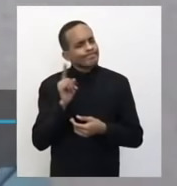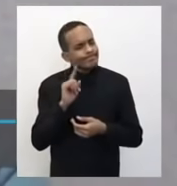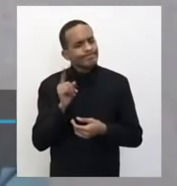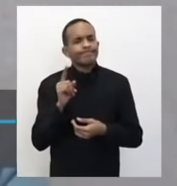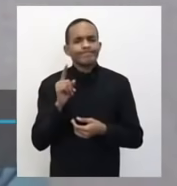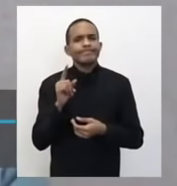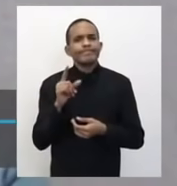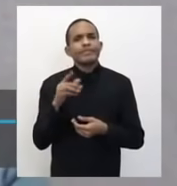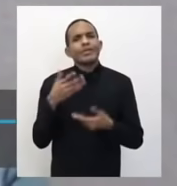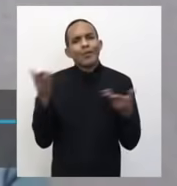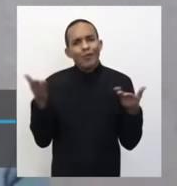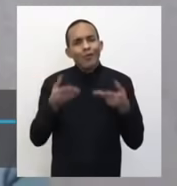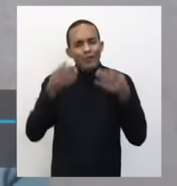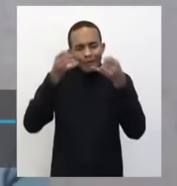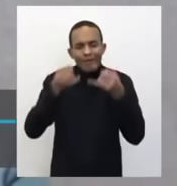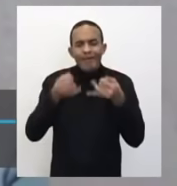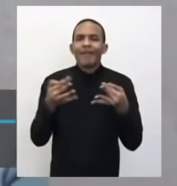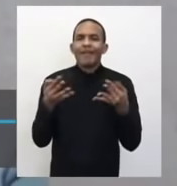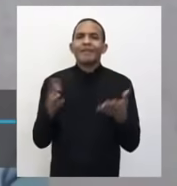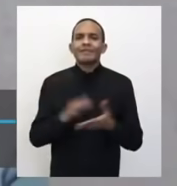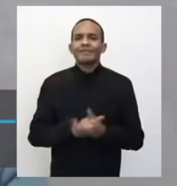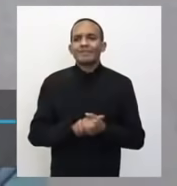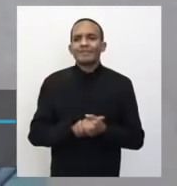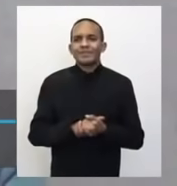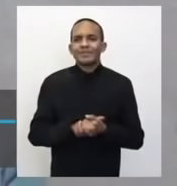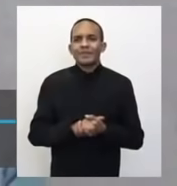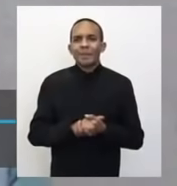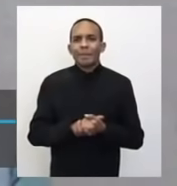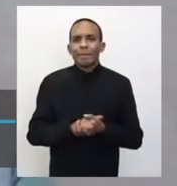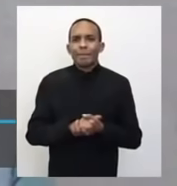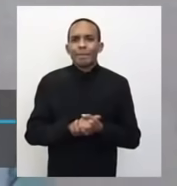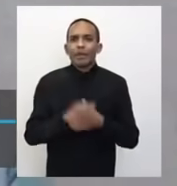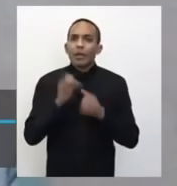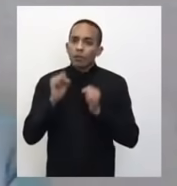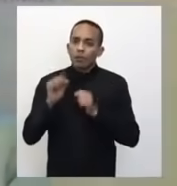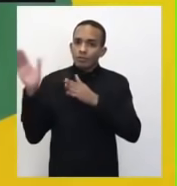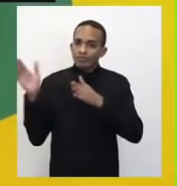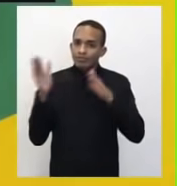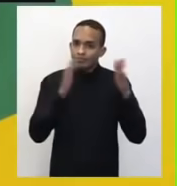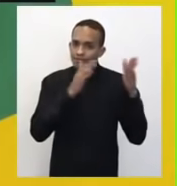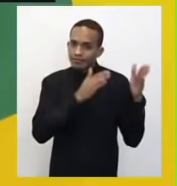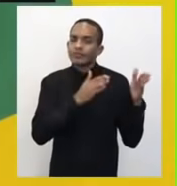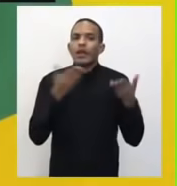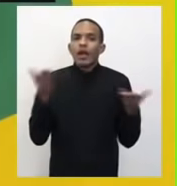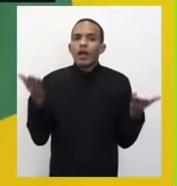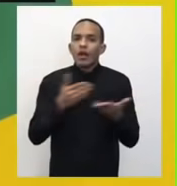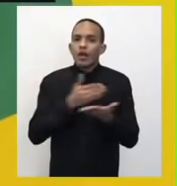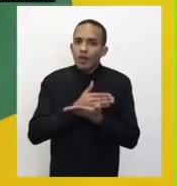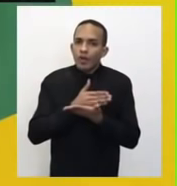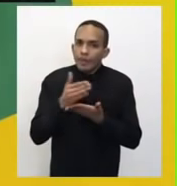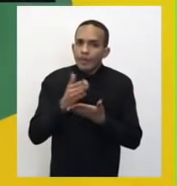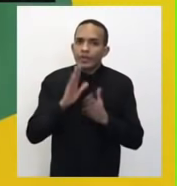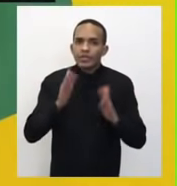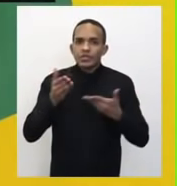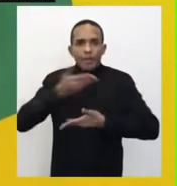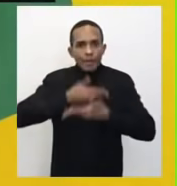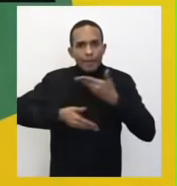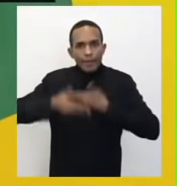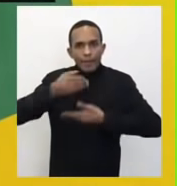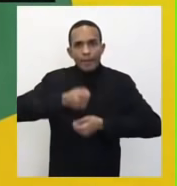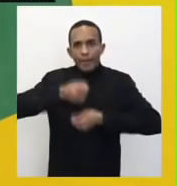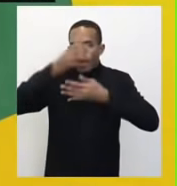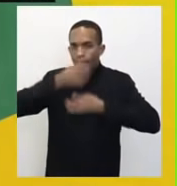E é isso que nós vamos trabalhar nessa aula de hoje. Pode passar para o próximo slide, que nós vamos começar já com uma interação. E eu